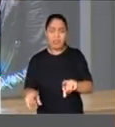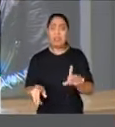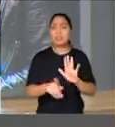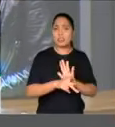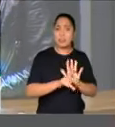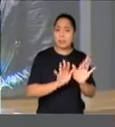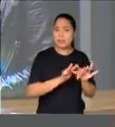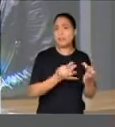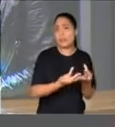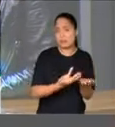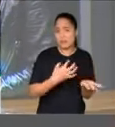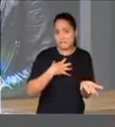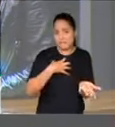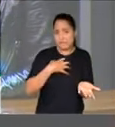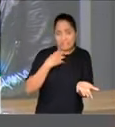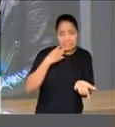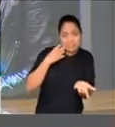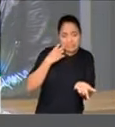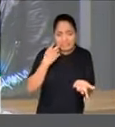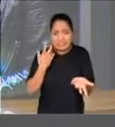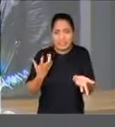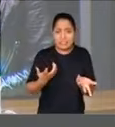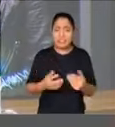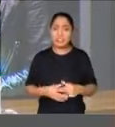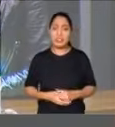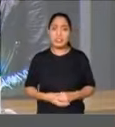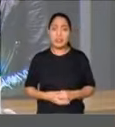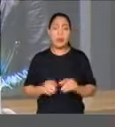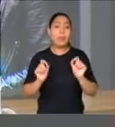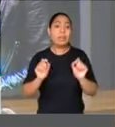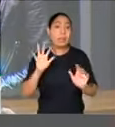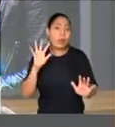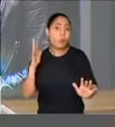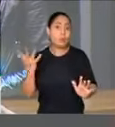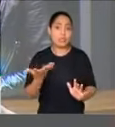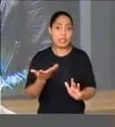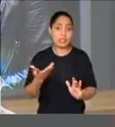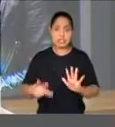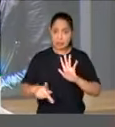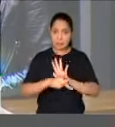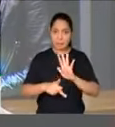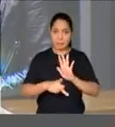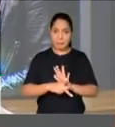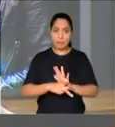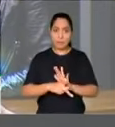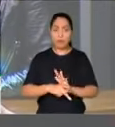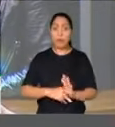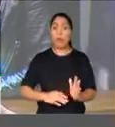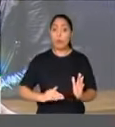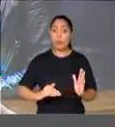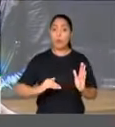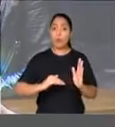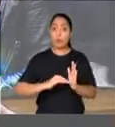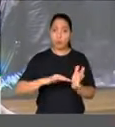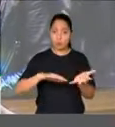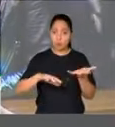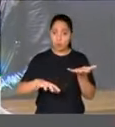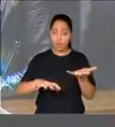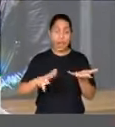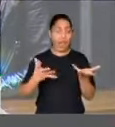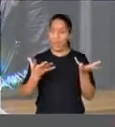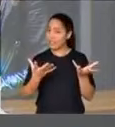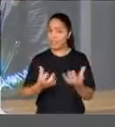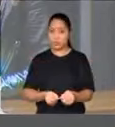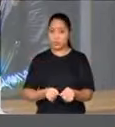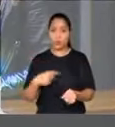E isso acontece porque o Congresso Nacional ainda não legislou, de fato, sobre